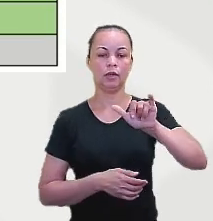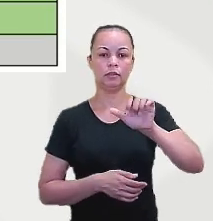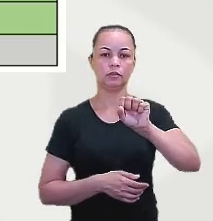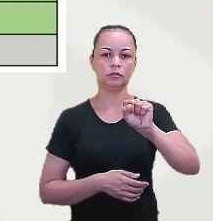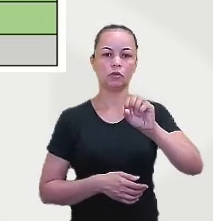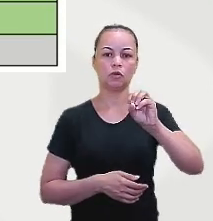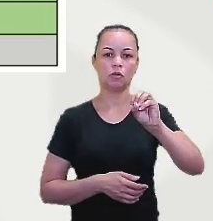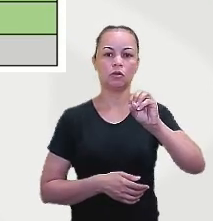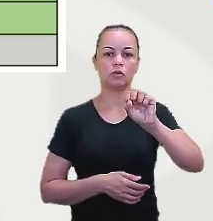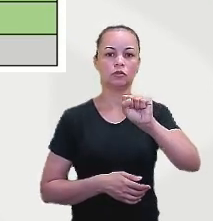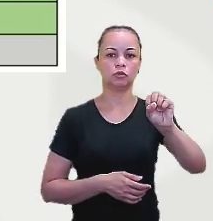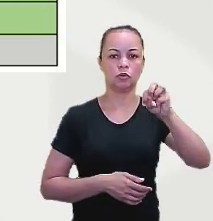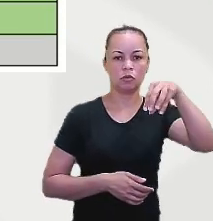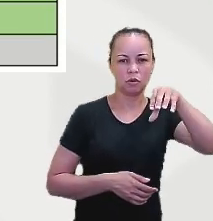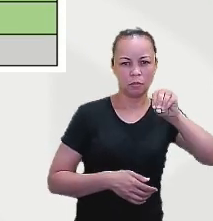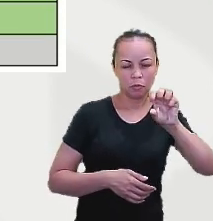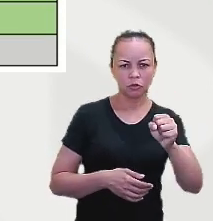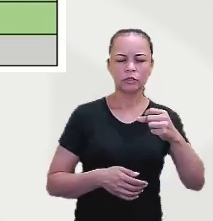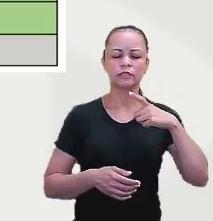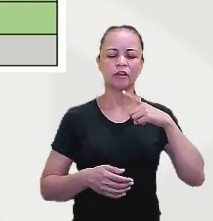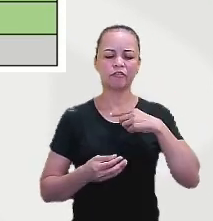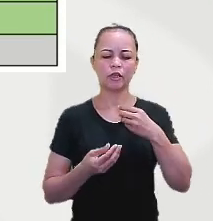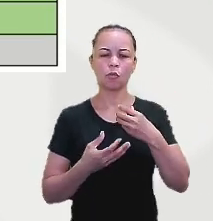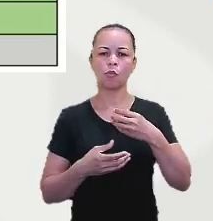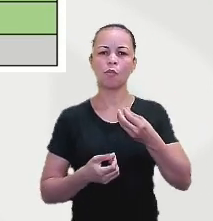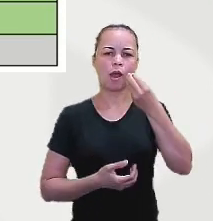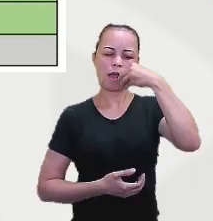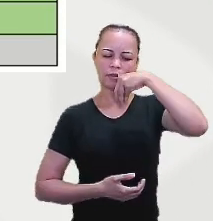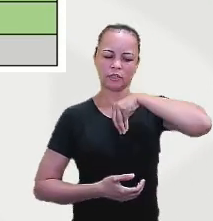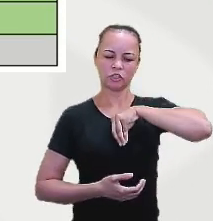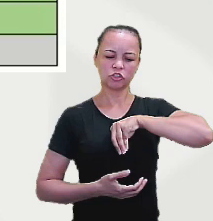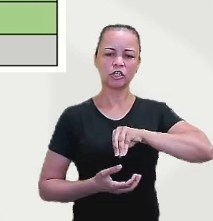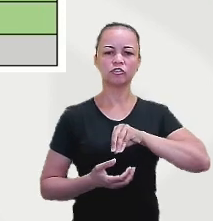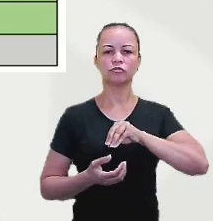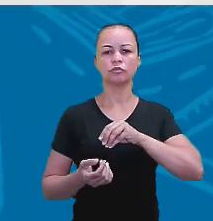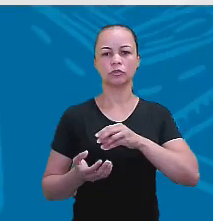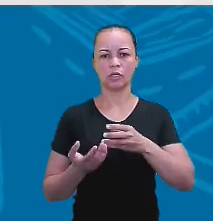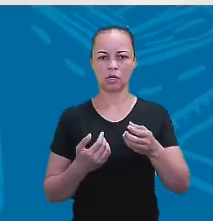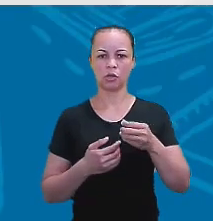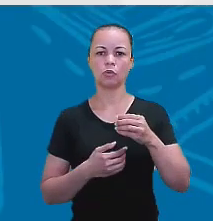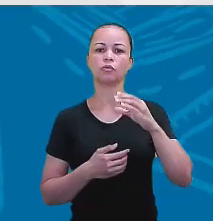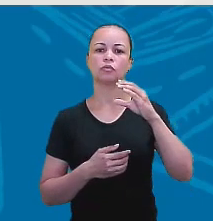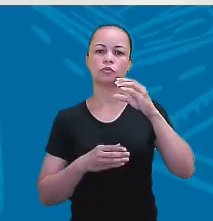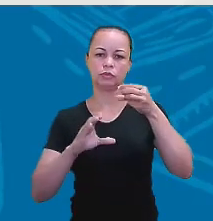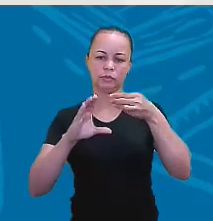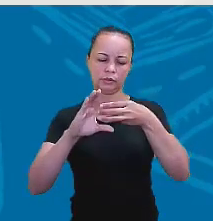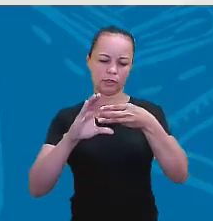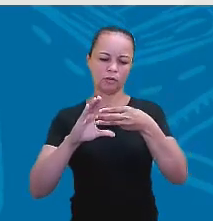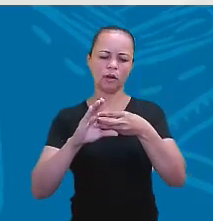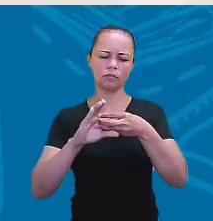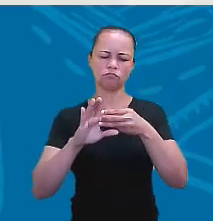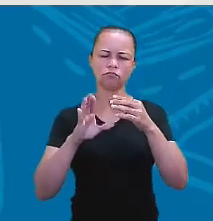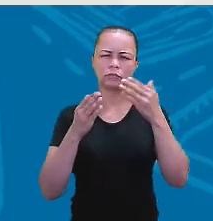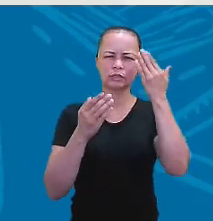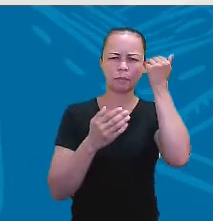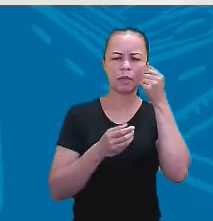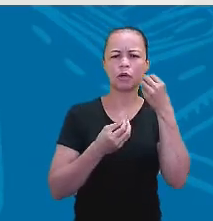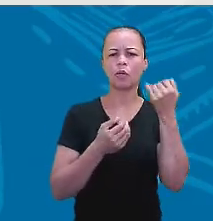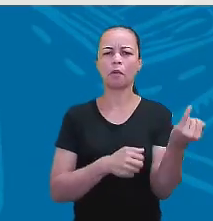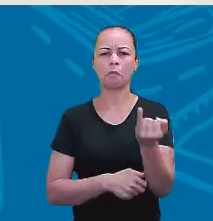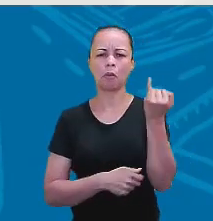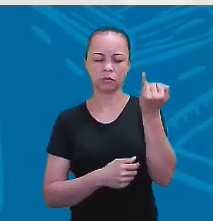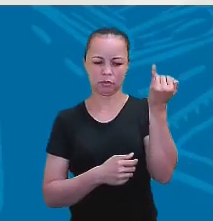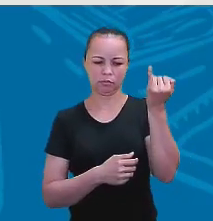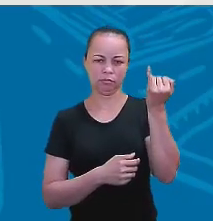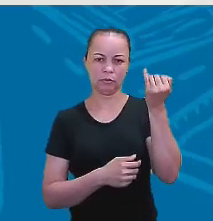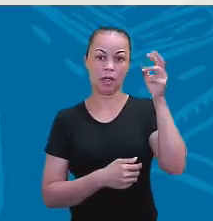a digestão celular. Eu queria... Volta aqui comigo, por favor, produção. É importante essa informação. Lembre-se que as células